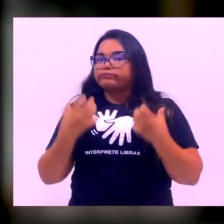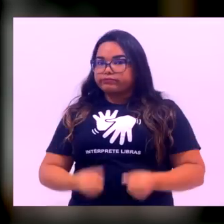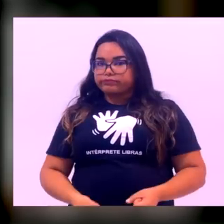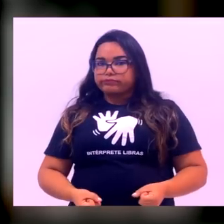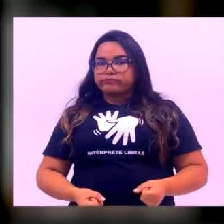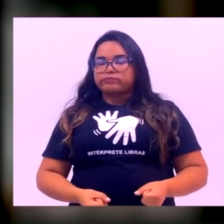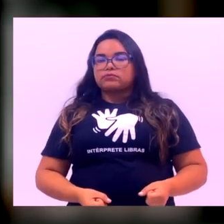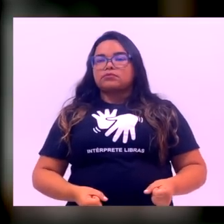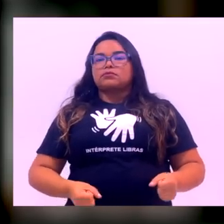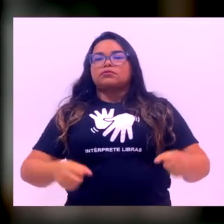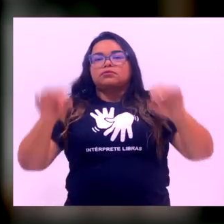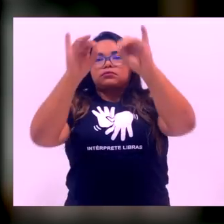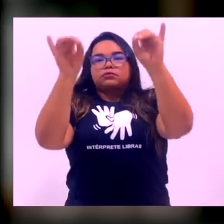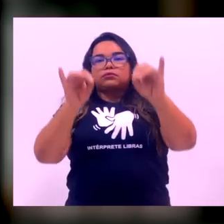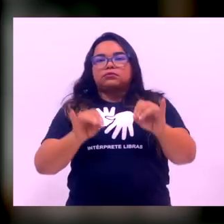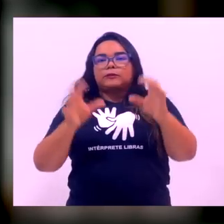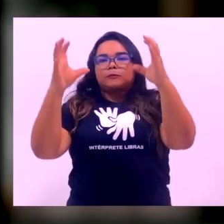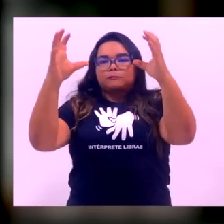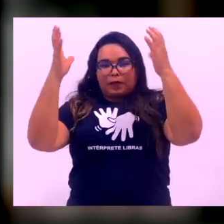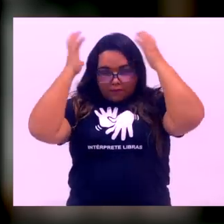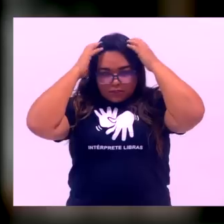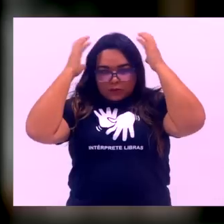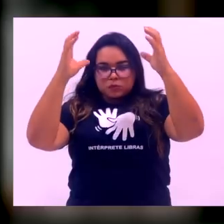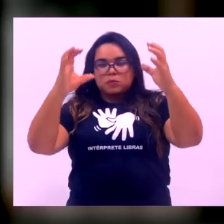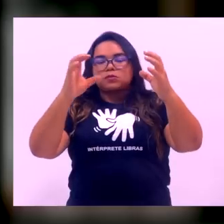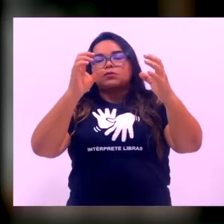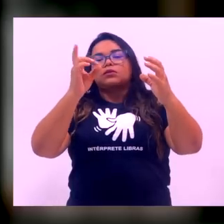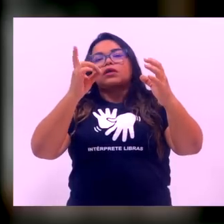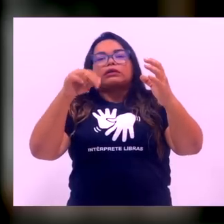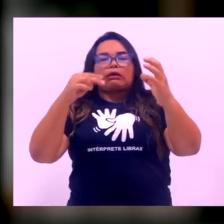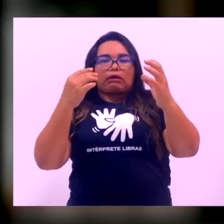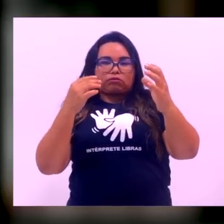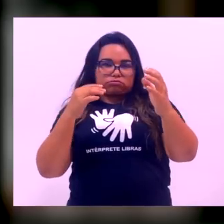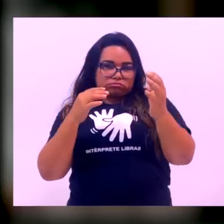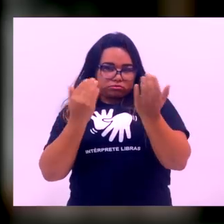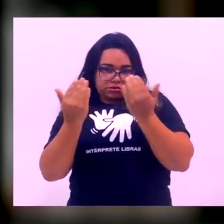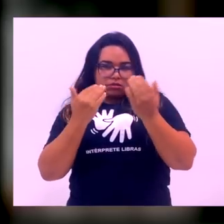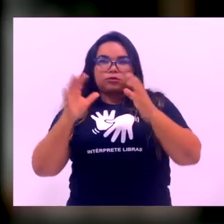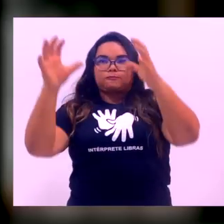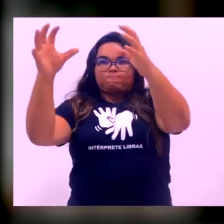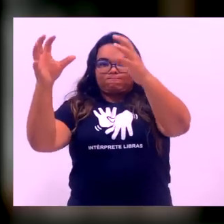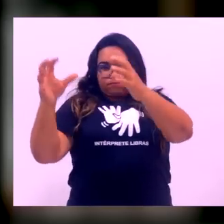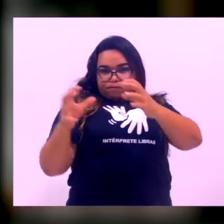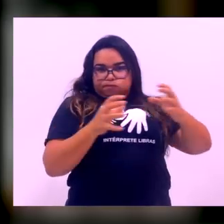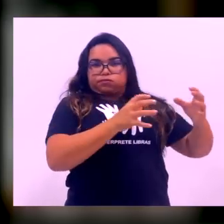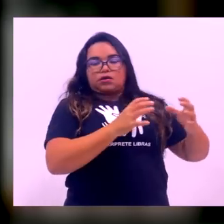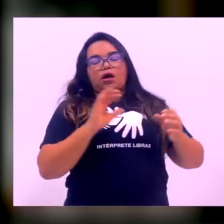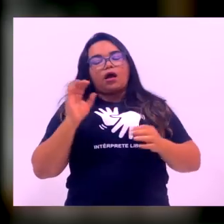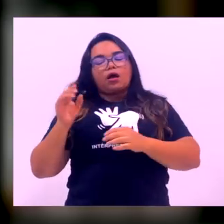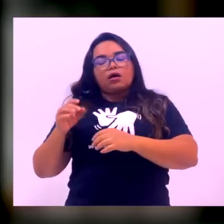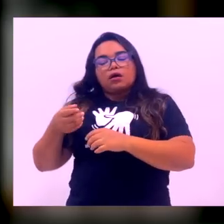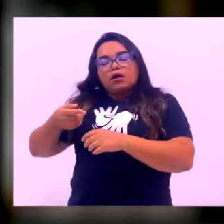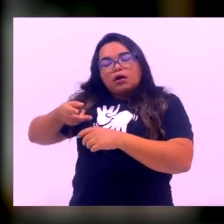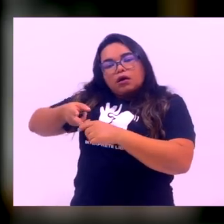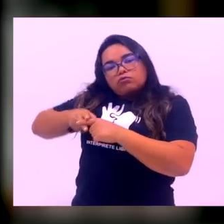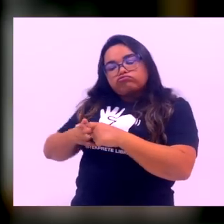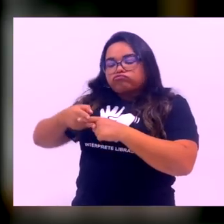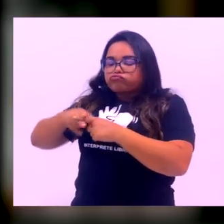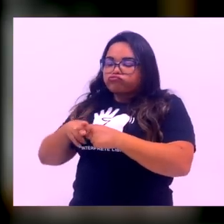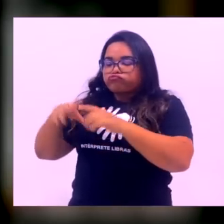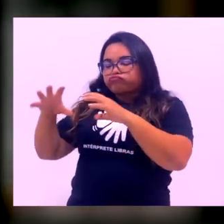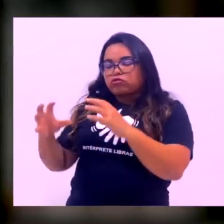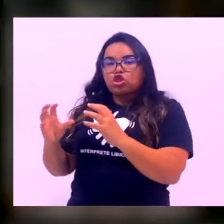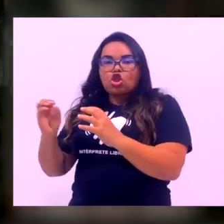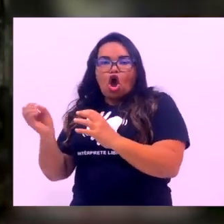e eles substituíram o teto. Enquanto a cabeça do Kaiser Guilherme estava nessa estátua, o que ele